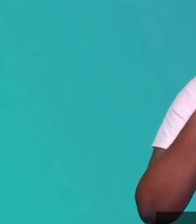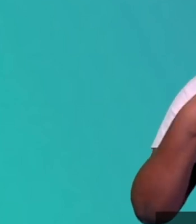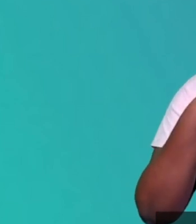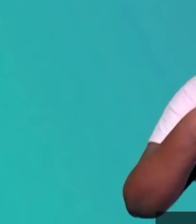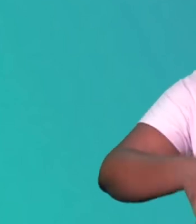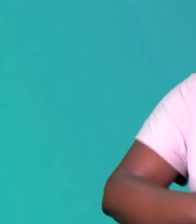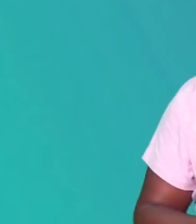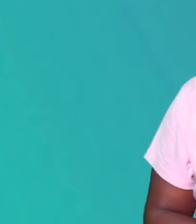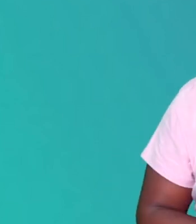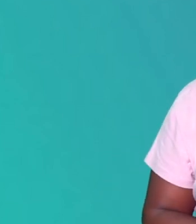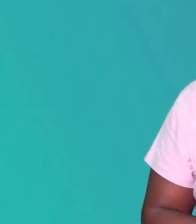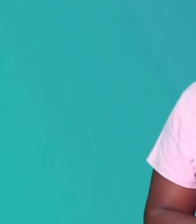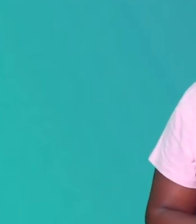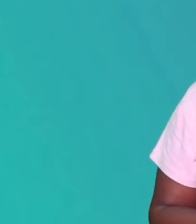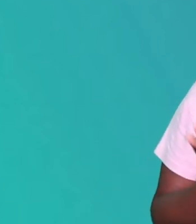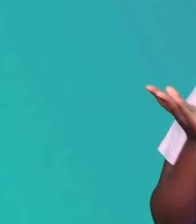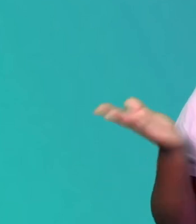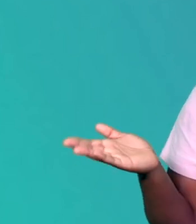simples e frequentes.